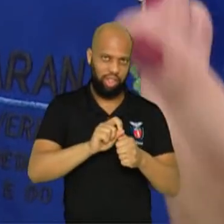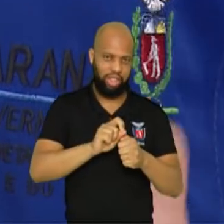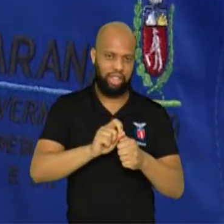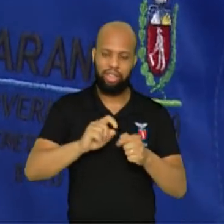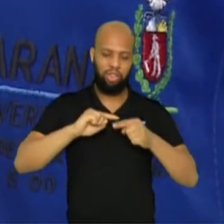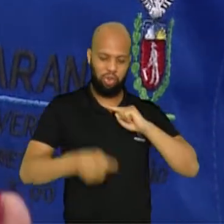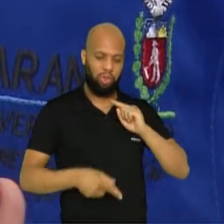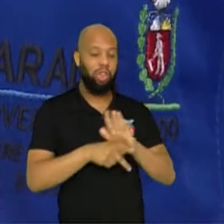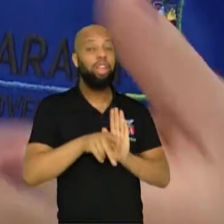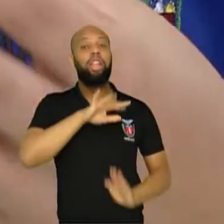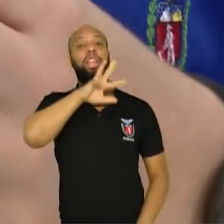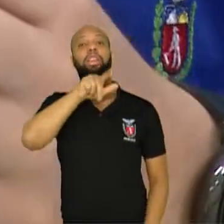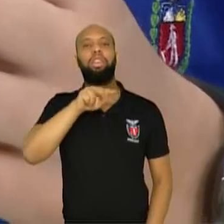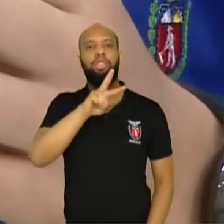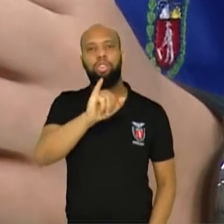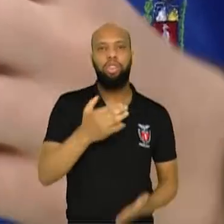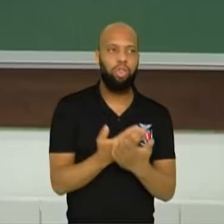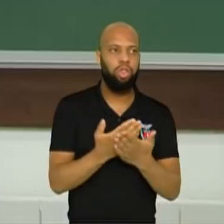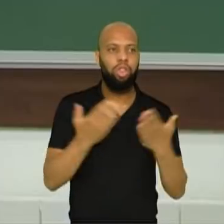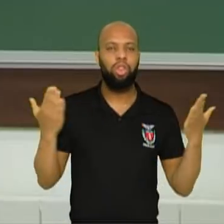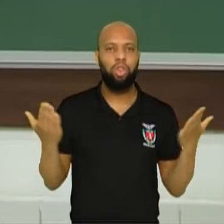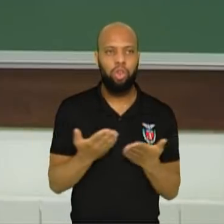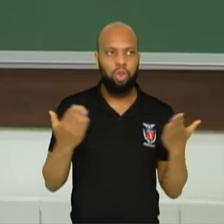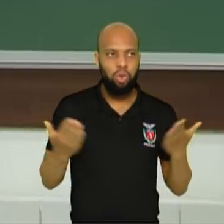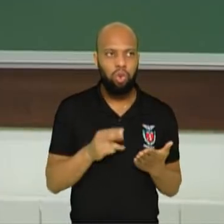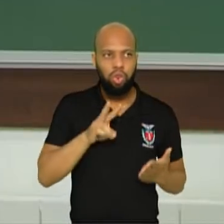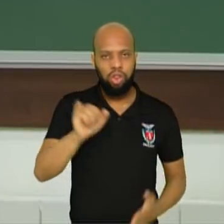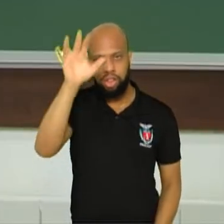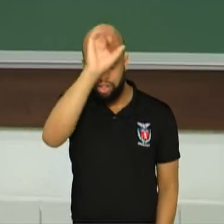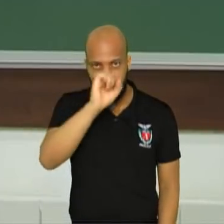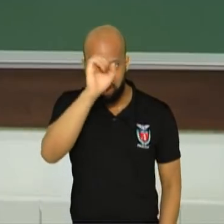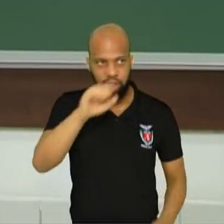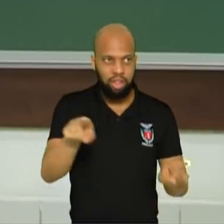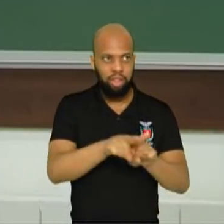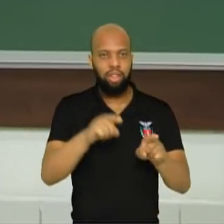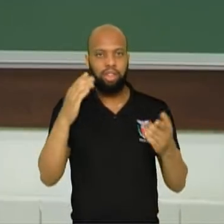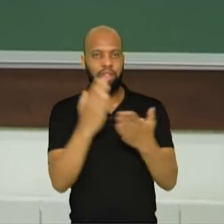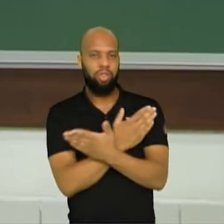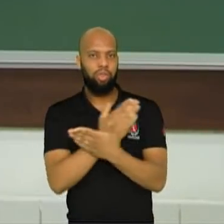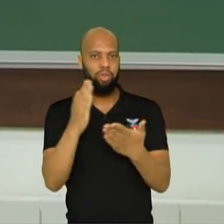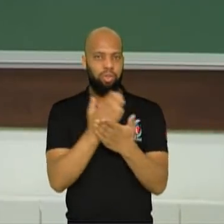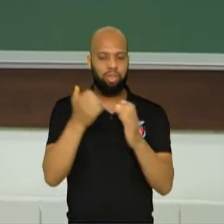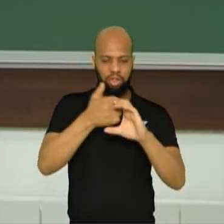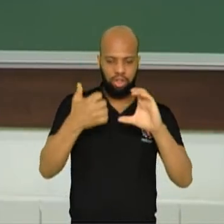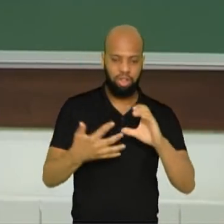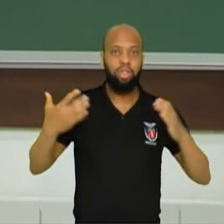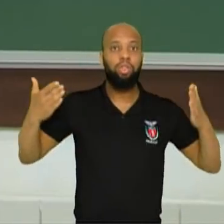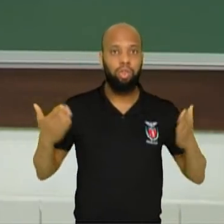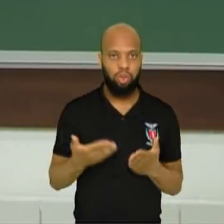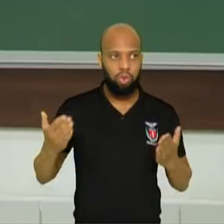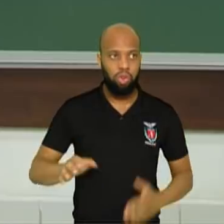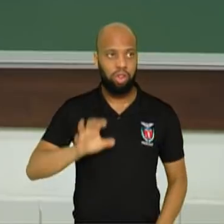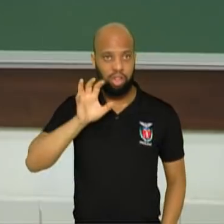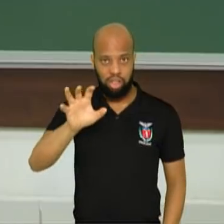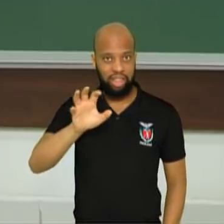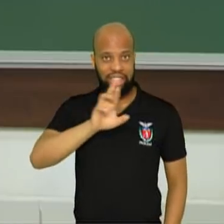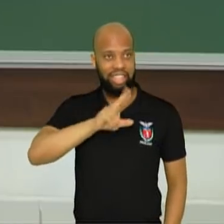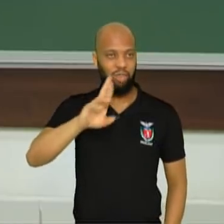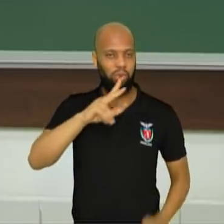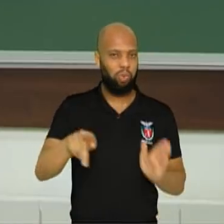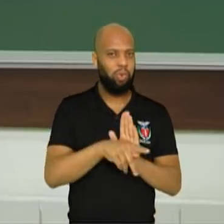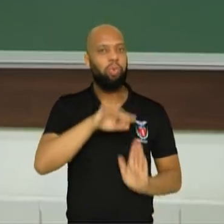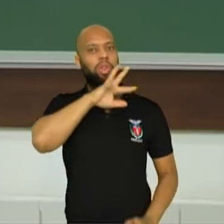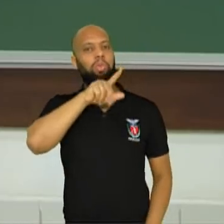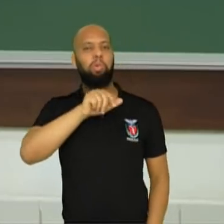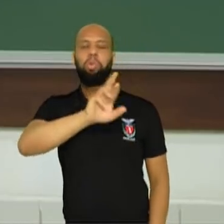o animal que a gente vai estudar hoje, que a gente vai aprender algumas características hoje. Então, isso daqui não é esponja